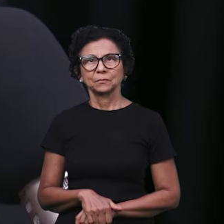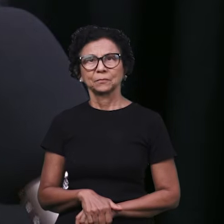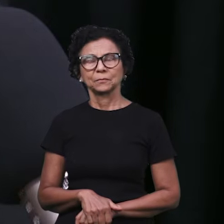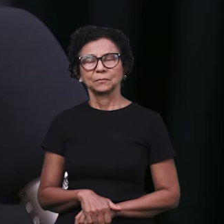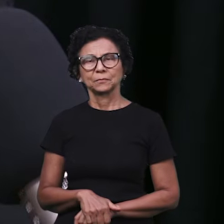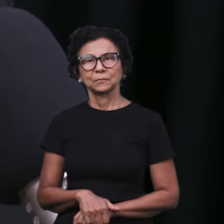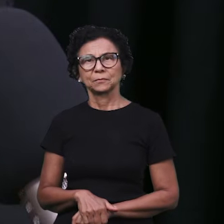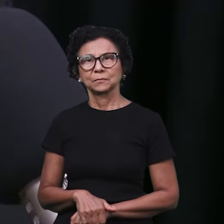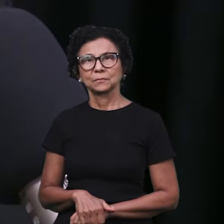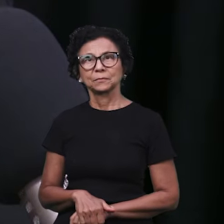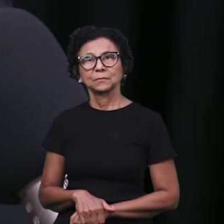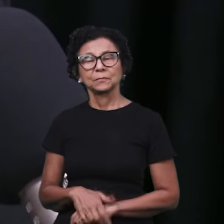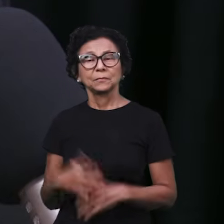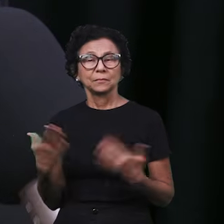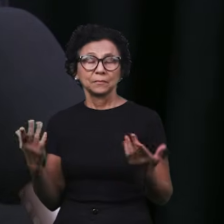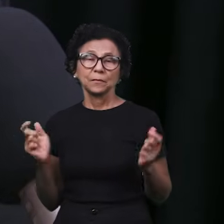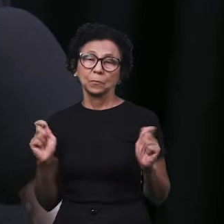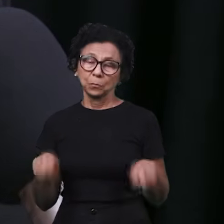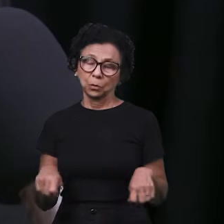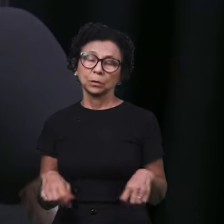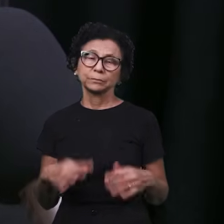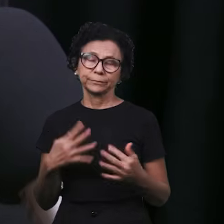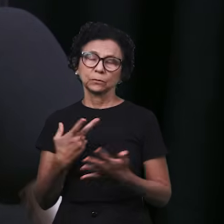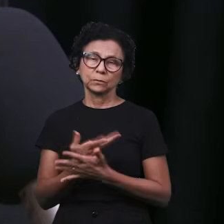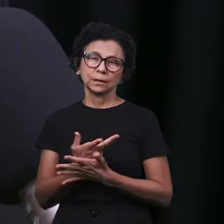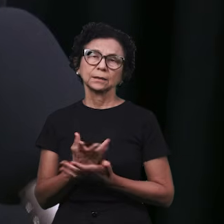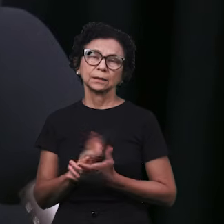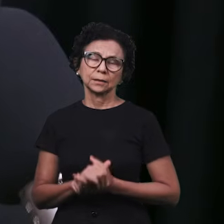ela pode acontecer. Pode, é só